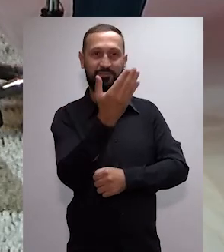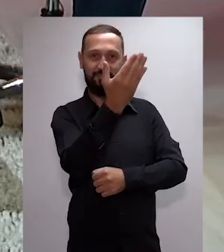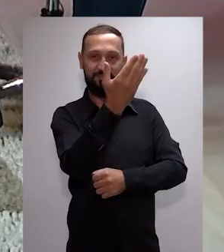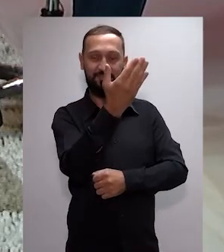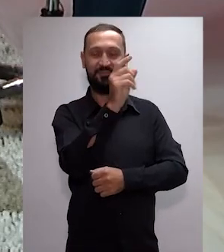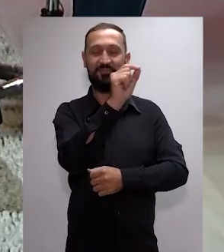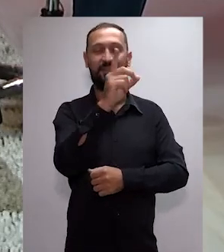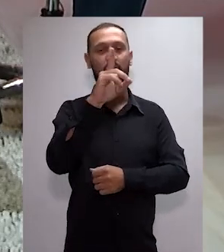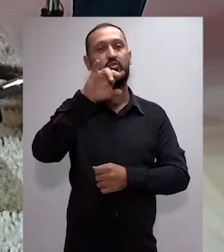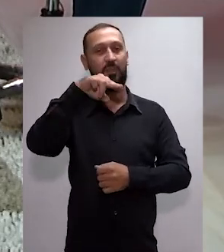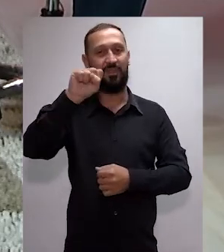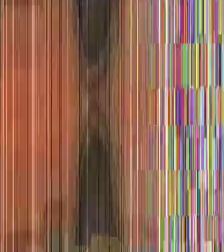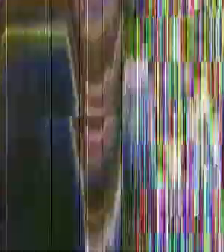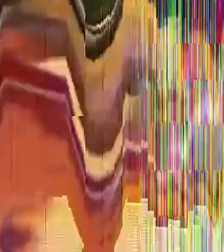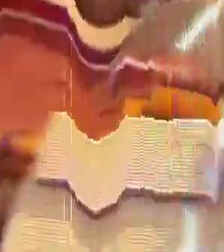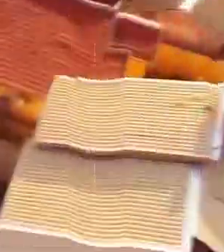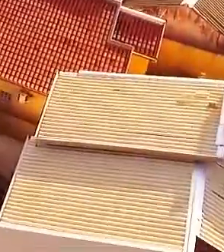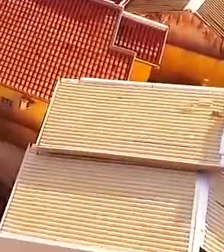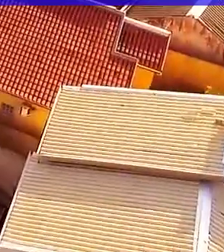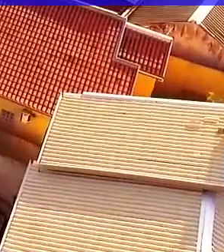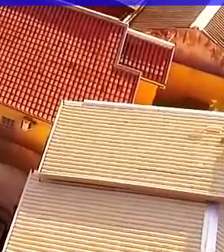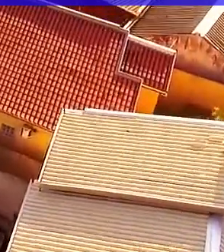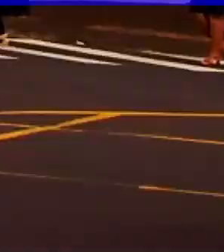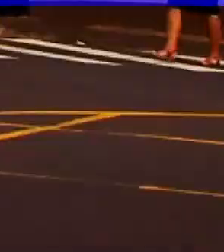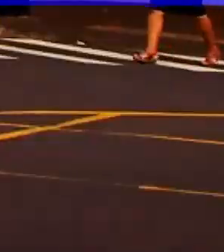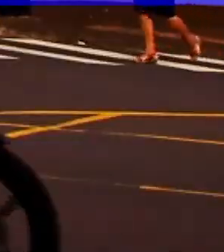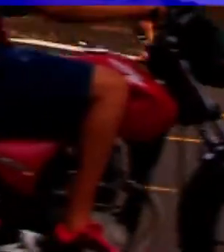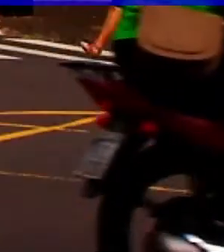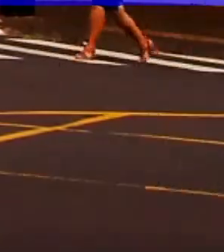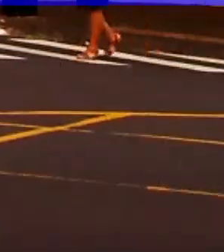entrevistado de hoje, que é o Dionis.